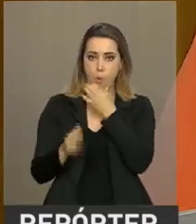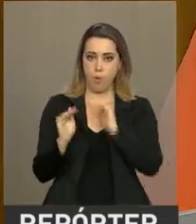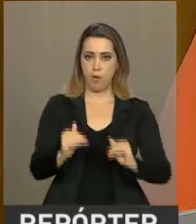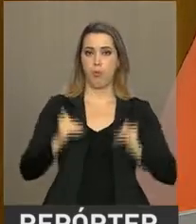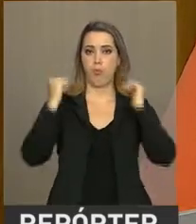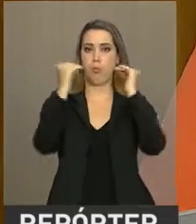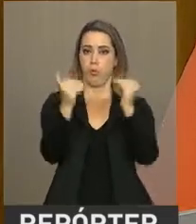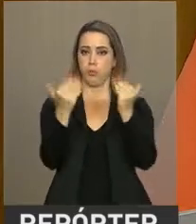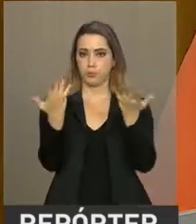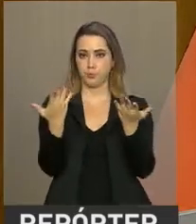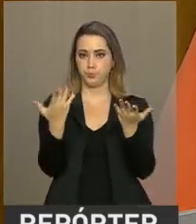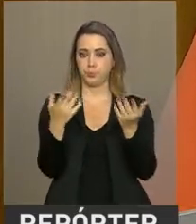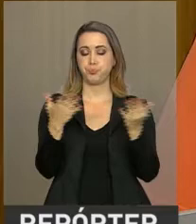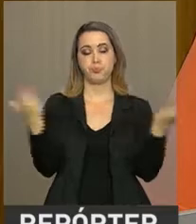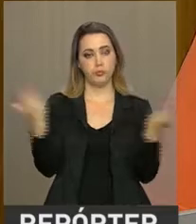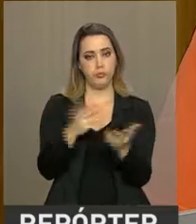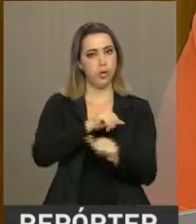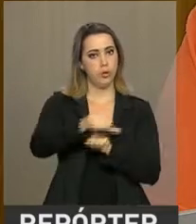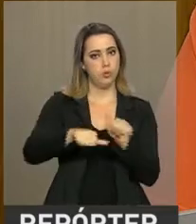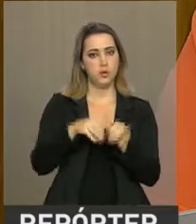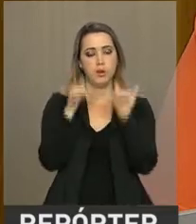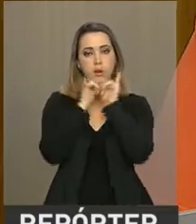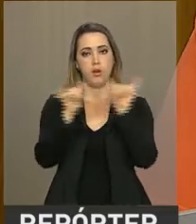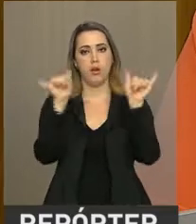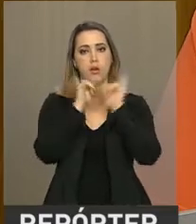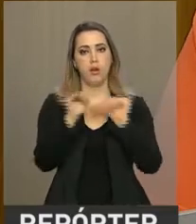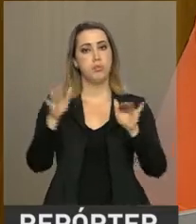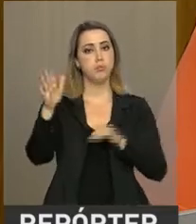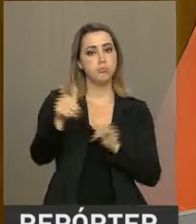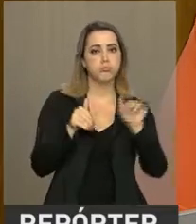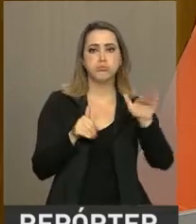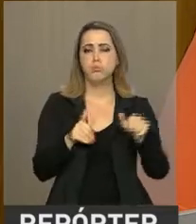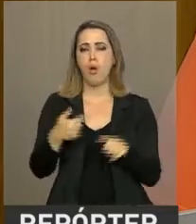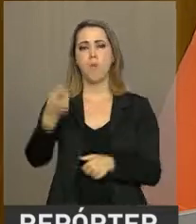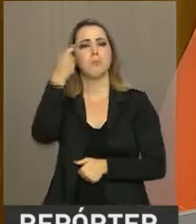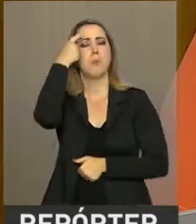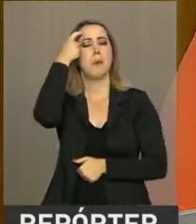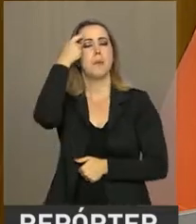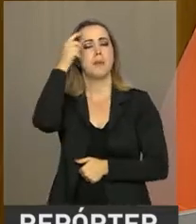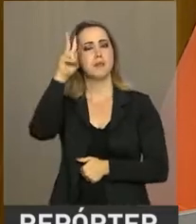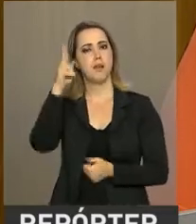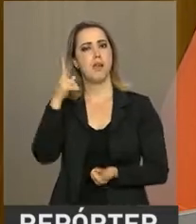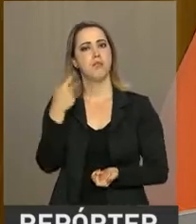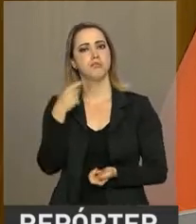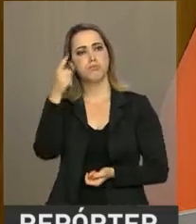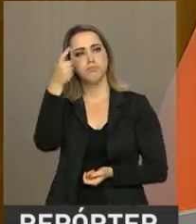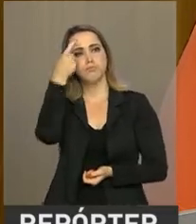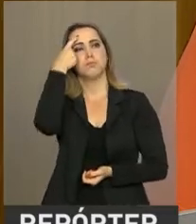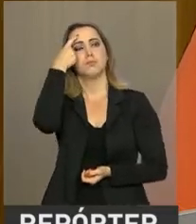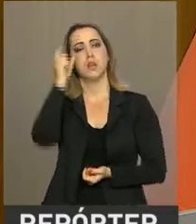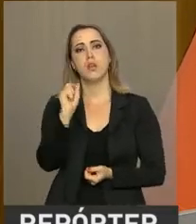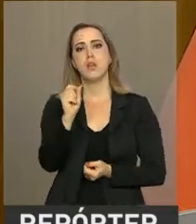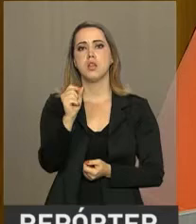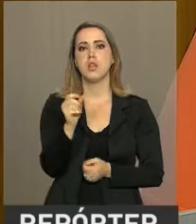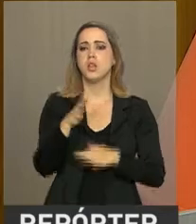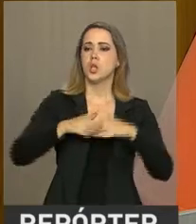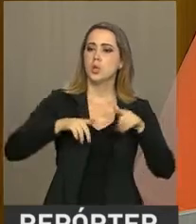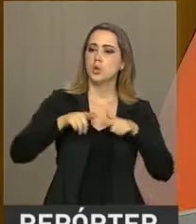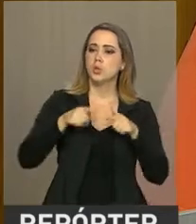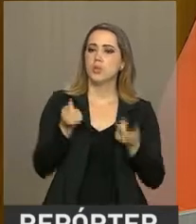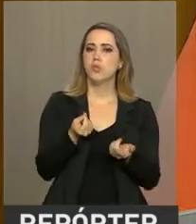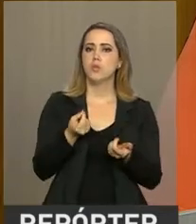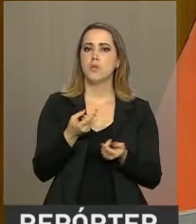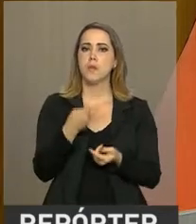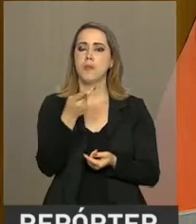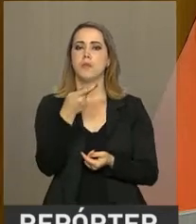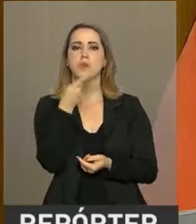fazendo esse chamamento, ela traz uma reflexão de atitudes que se fala, por exemplo, prendam com